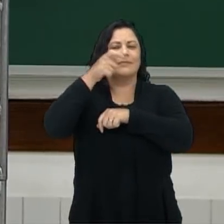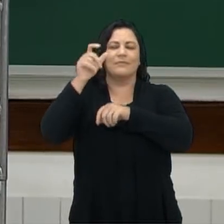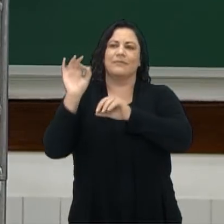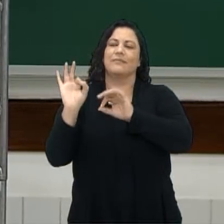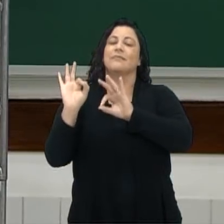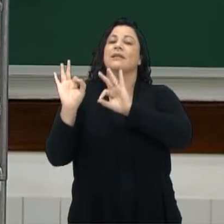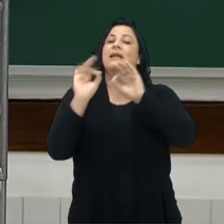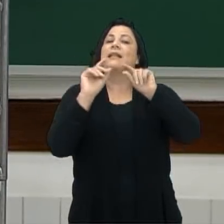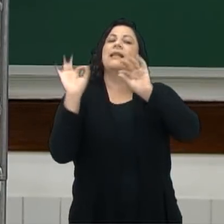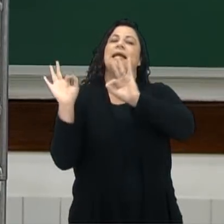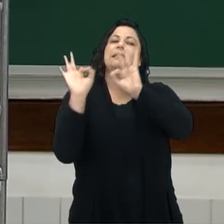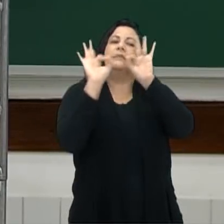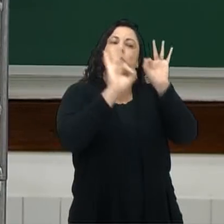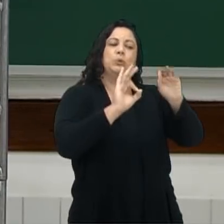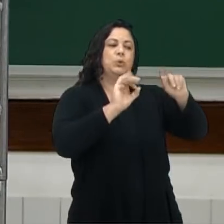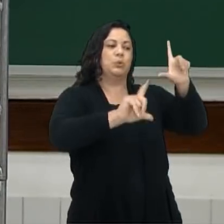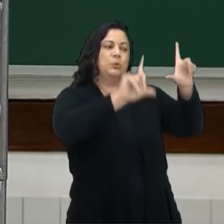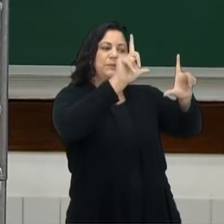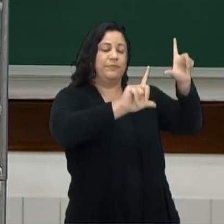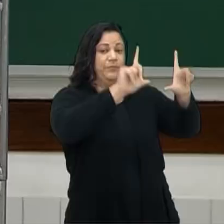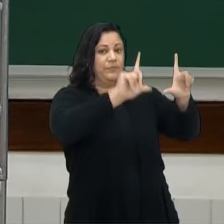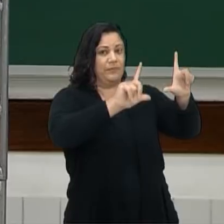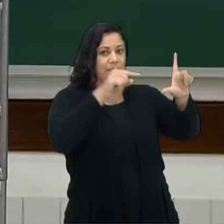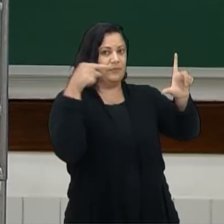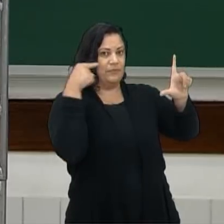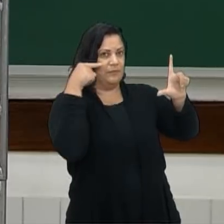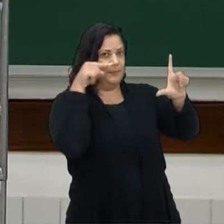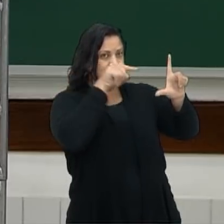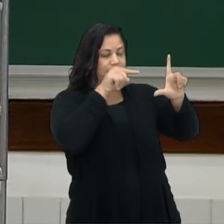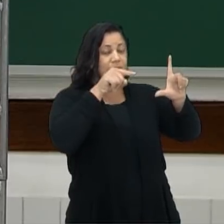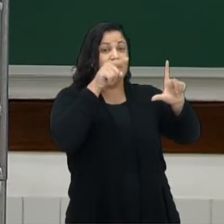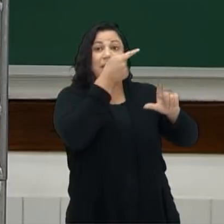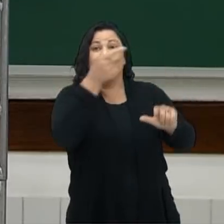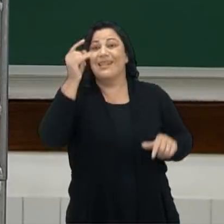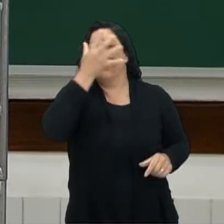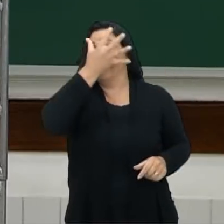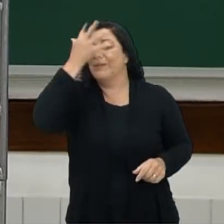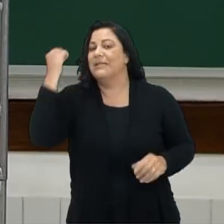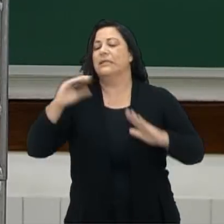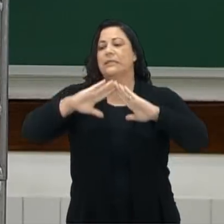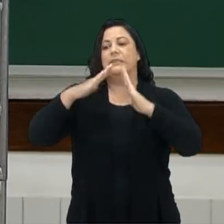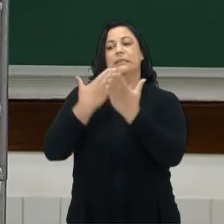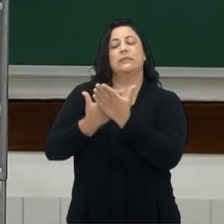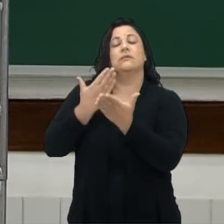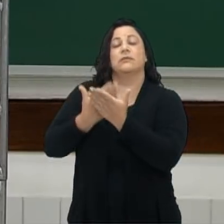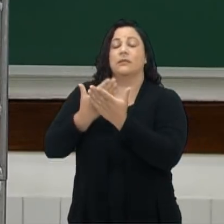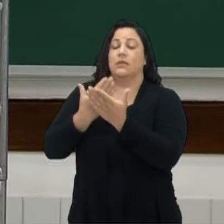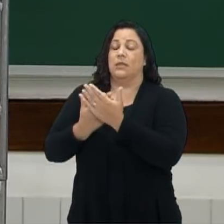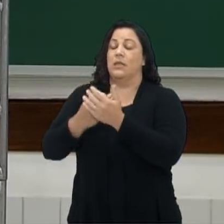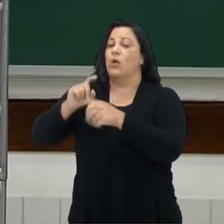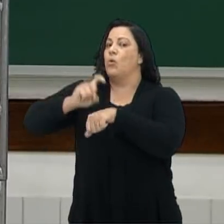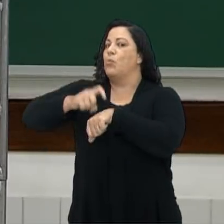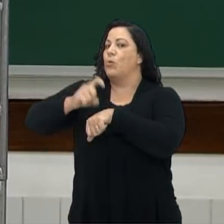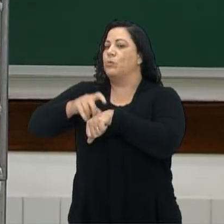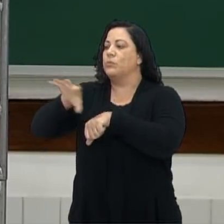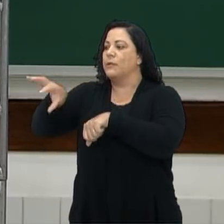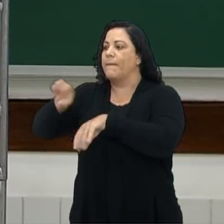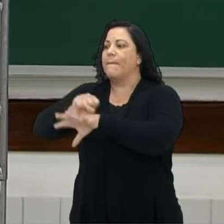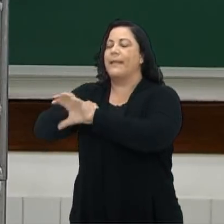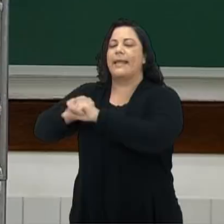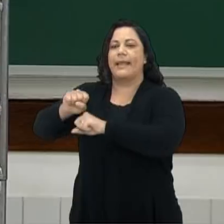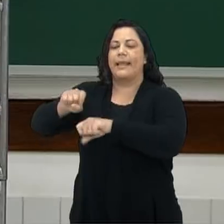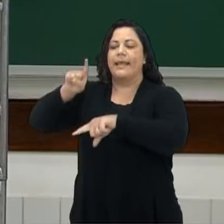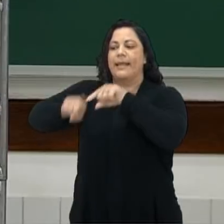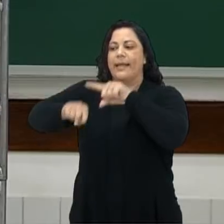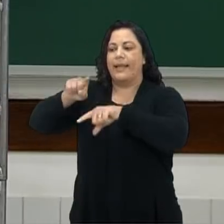televisão. Não esqueça de entrar em contato com a sua escola para ver qual vai ser o melhor momento em que vai haver a coleta de todos